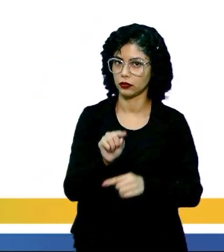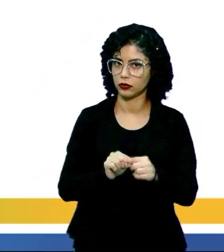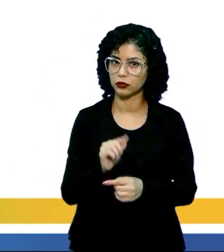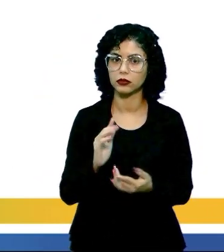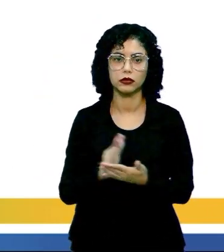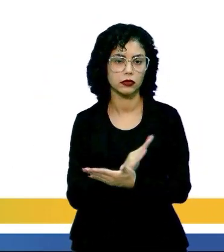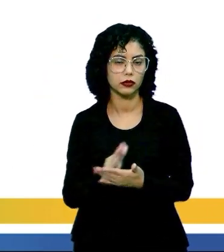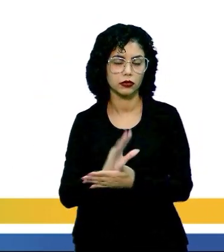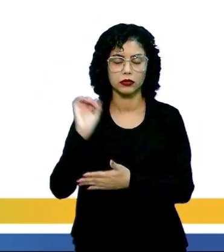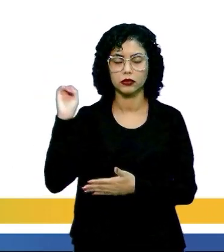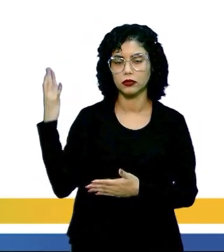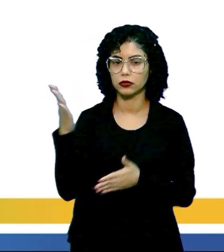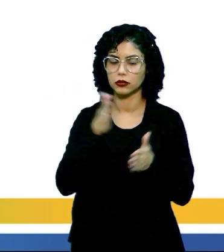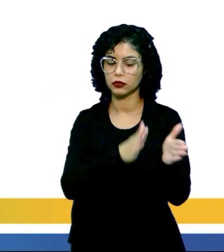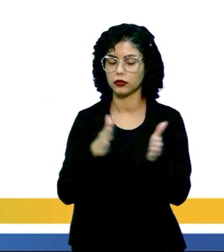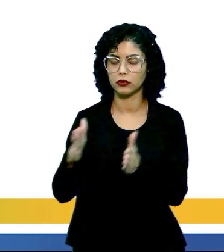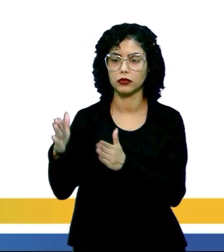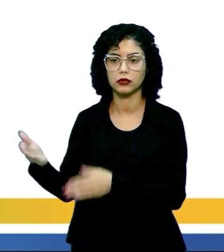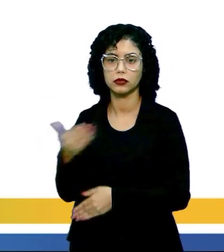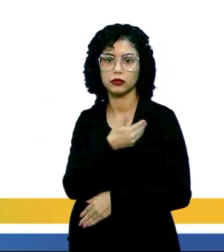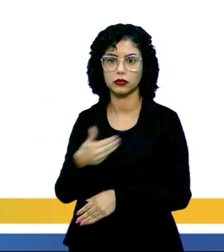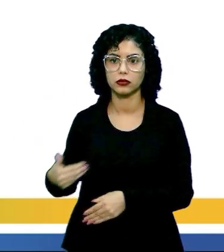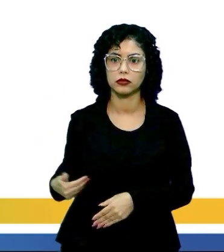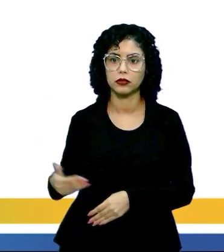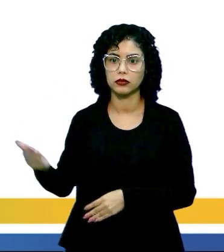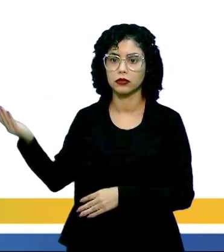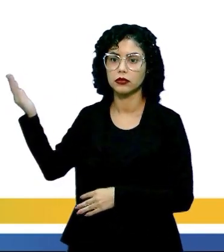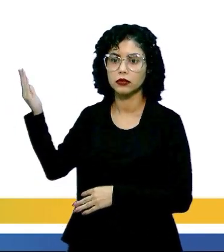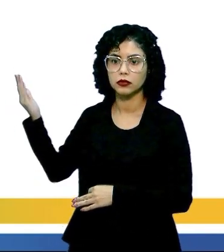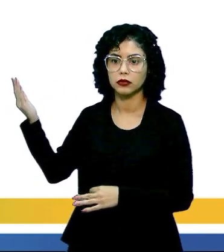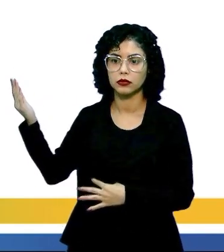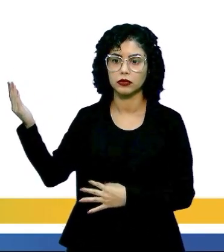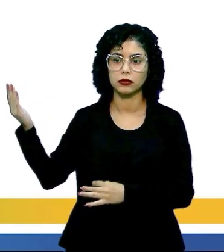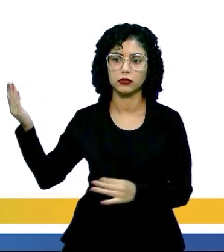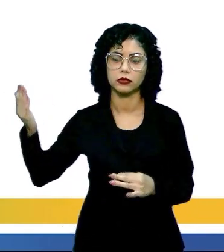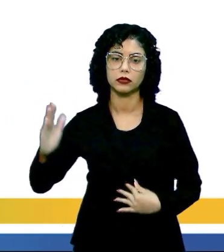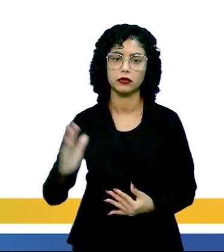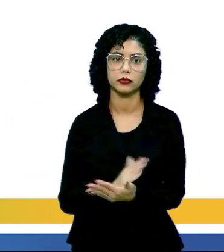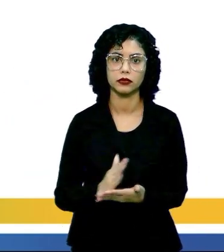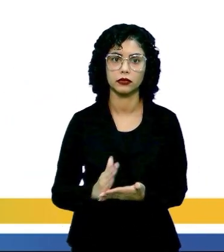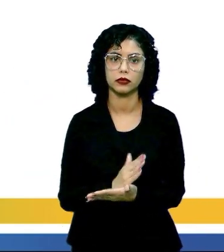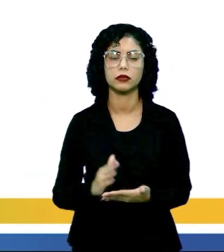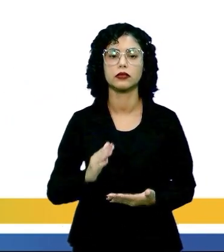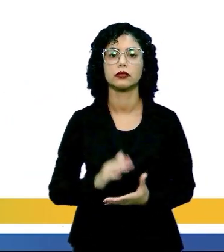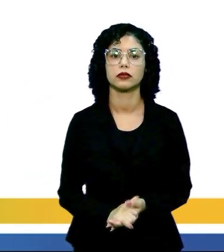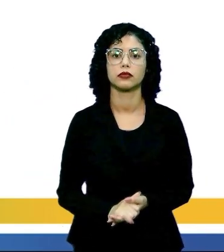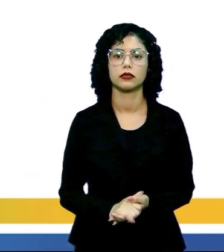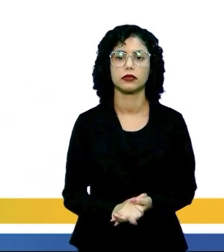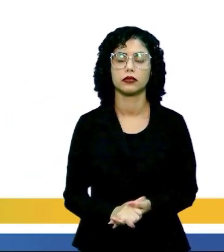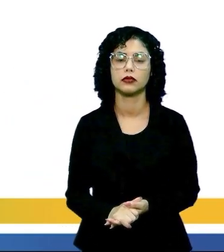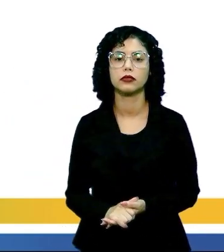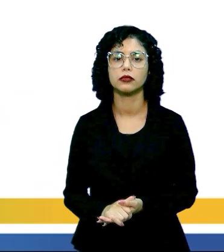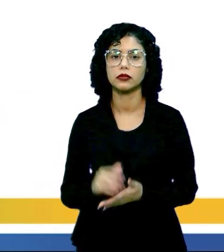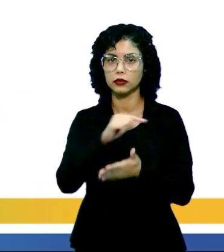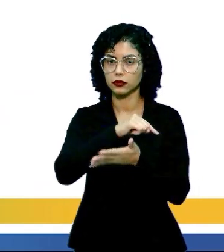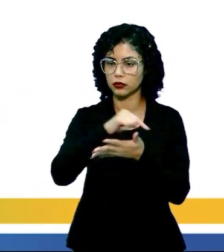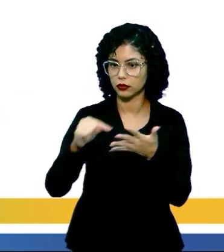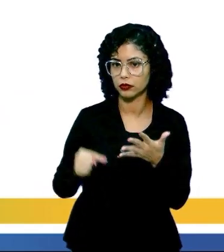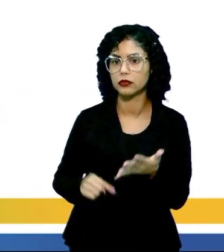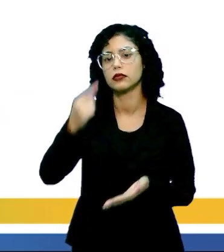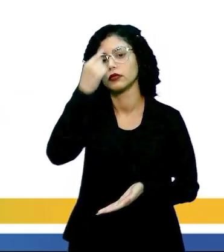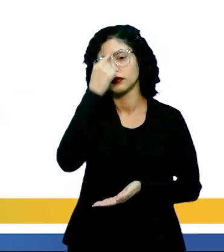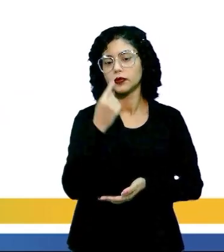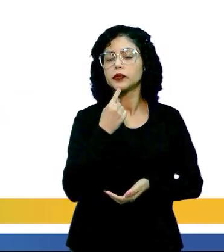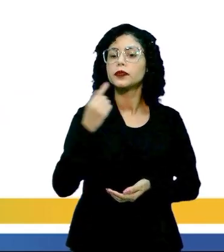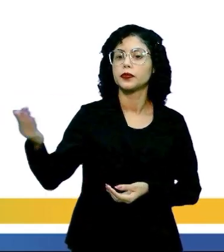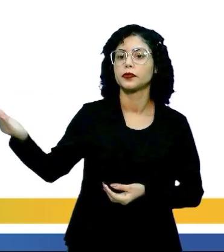em alguns cargos públicos. Aí eu trouxe para vocês alguns cargos públicos, né? Esses cargos públicos que está aí